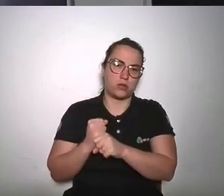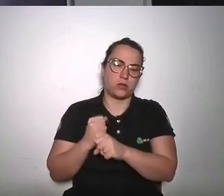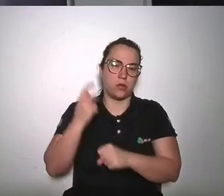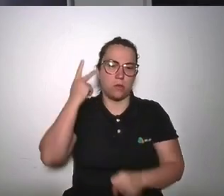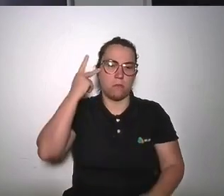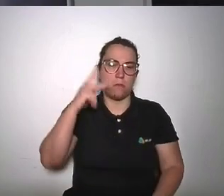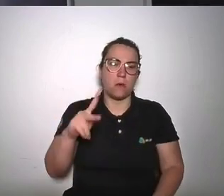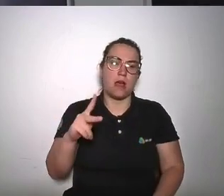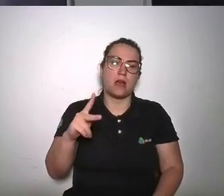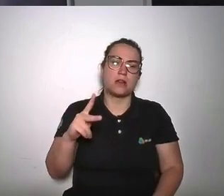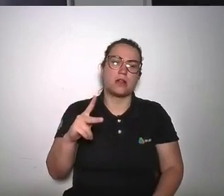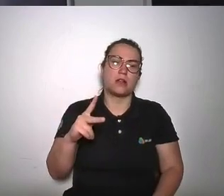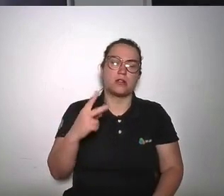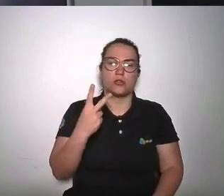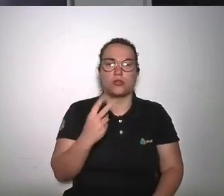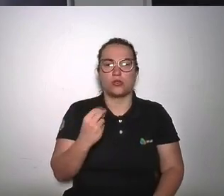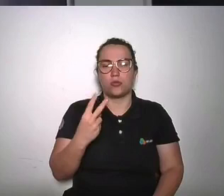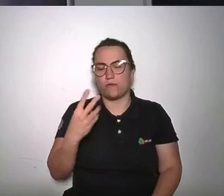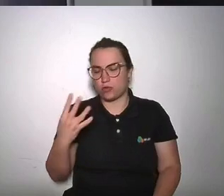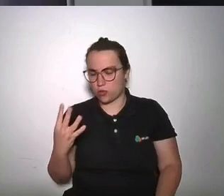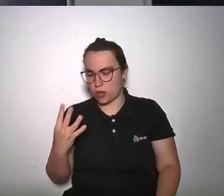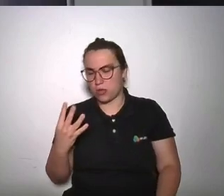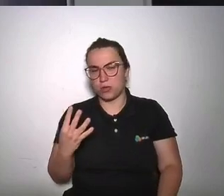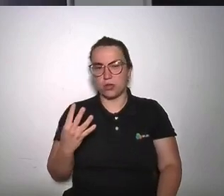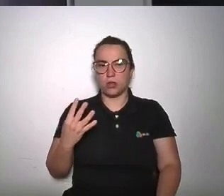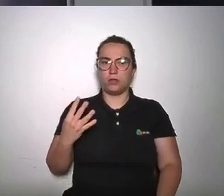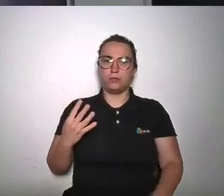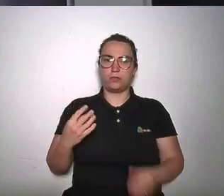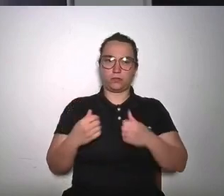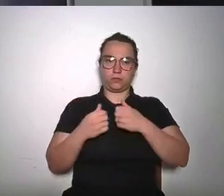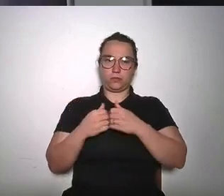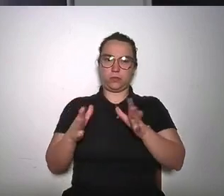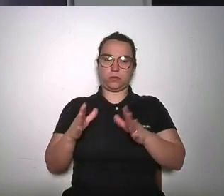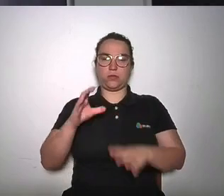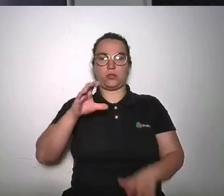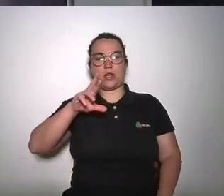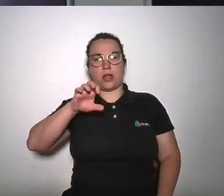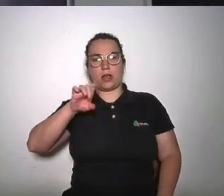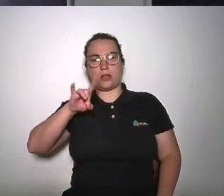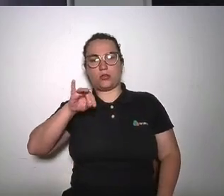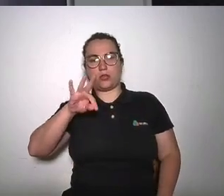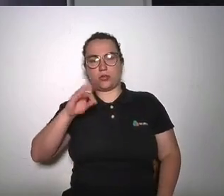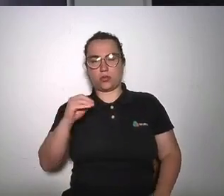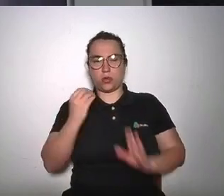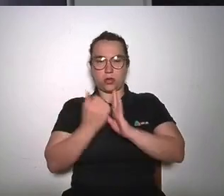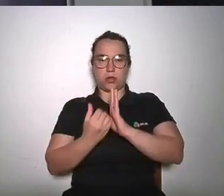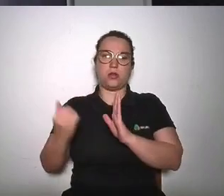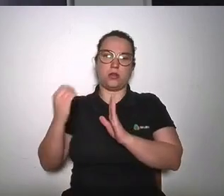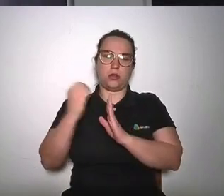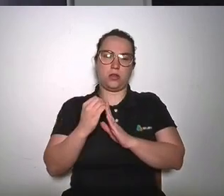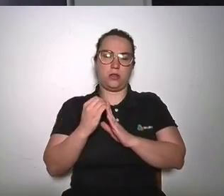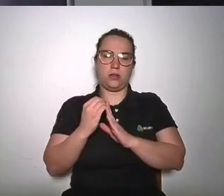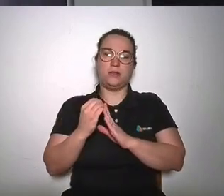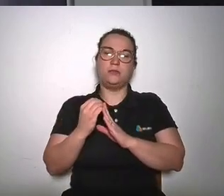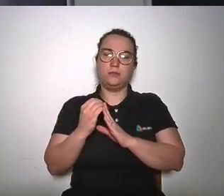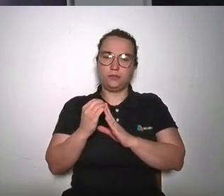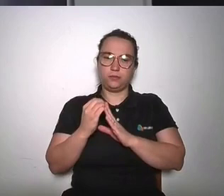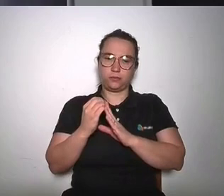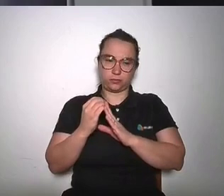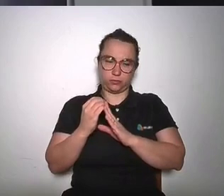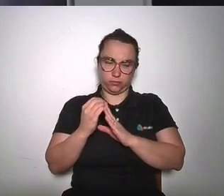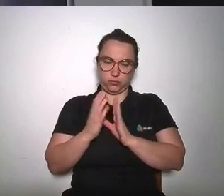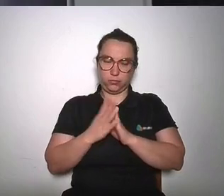exercício financeiro de 2024, mediante a abertura de crédito adicional suplementar, porque existe o crédito